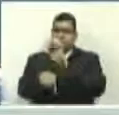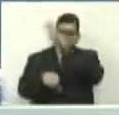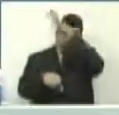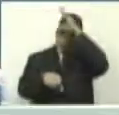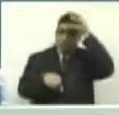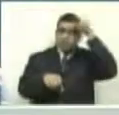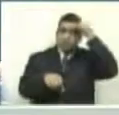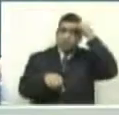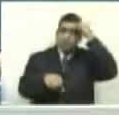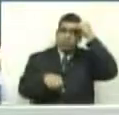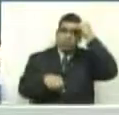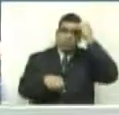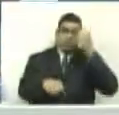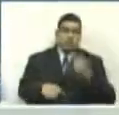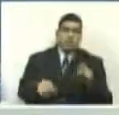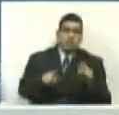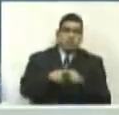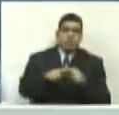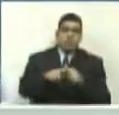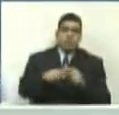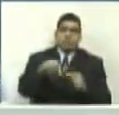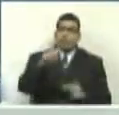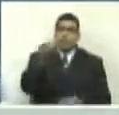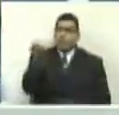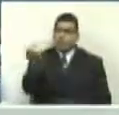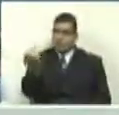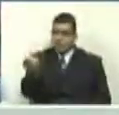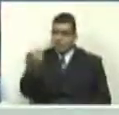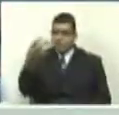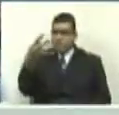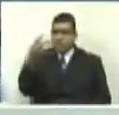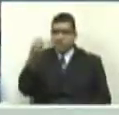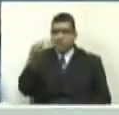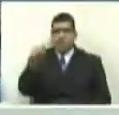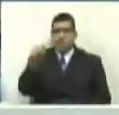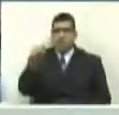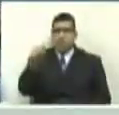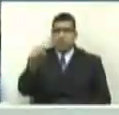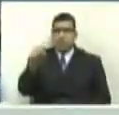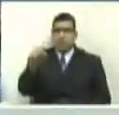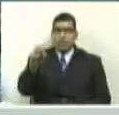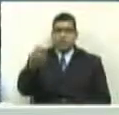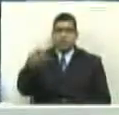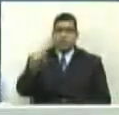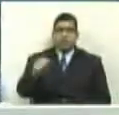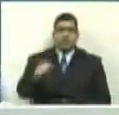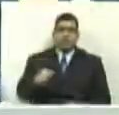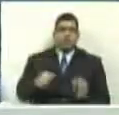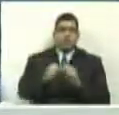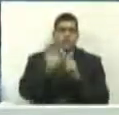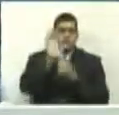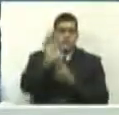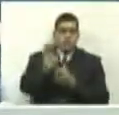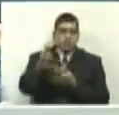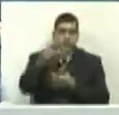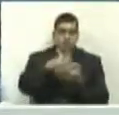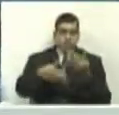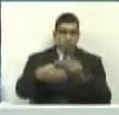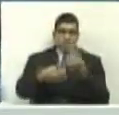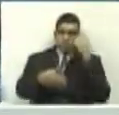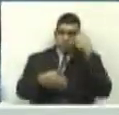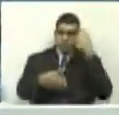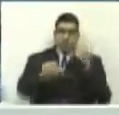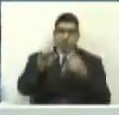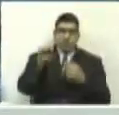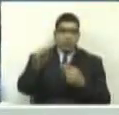Amazonas, vale 648 mil miseráveis? Vale a nossa covardia, a nossa omissão diante